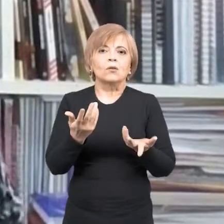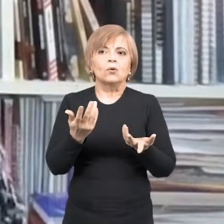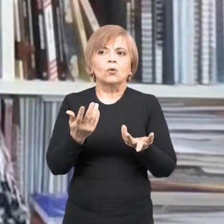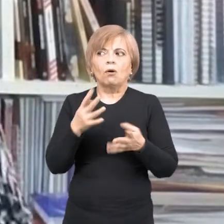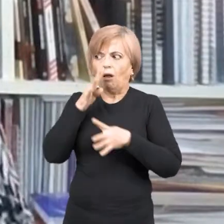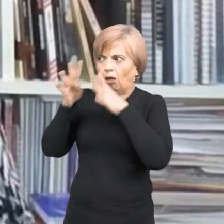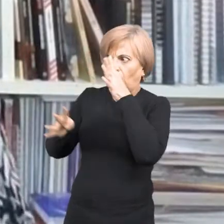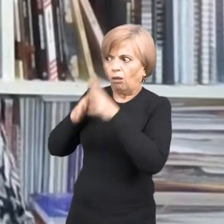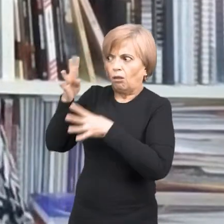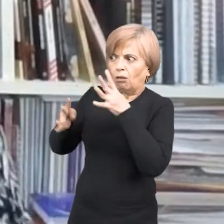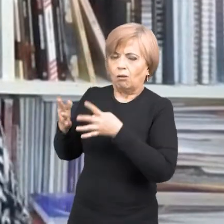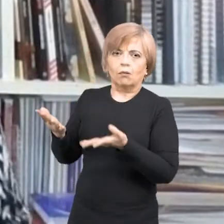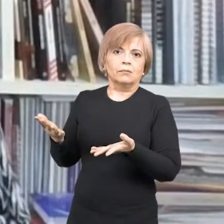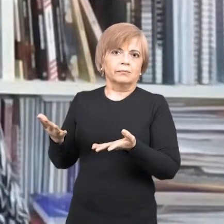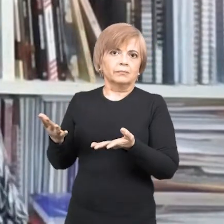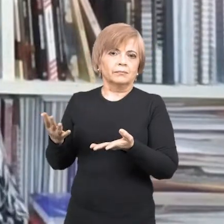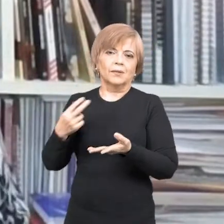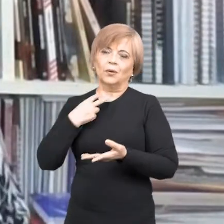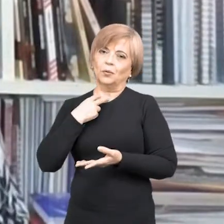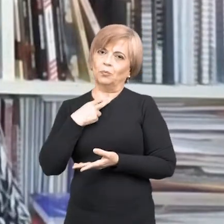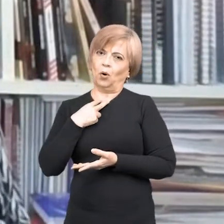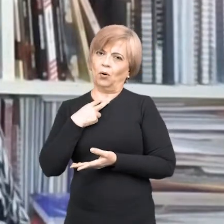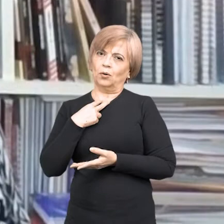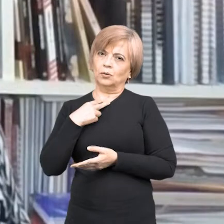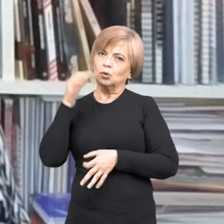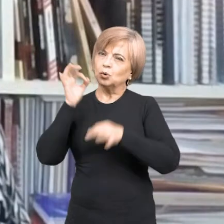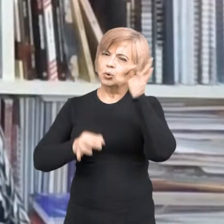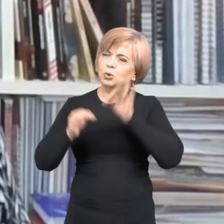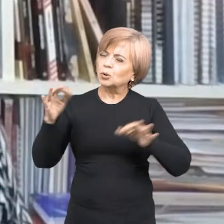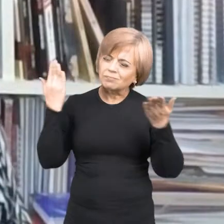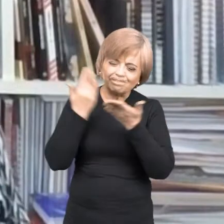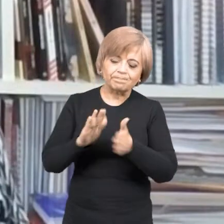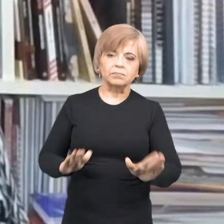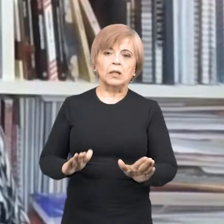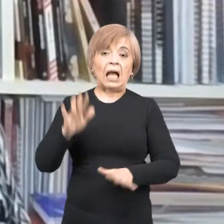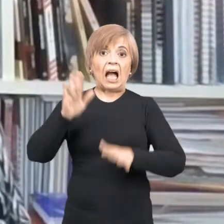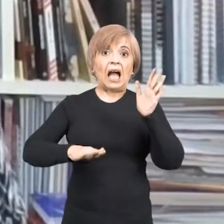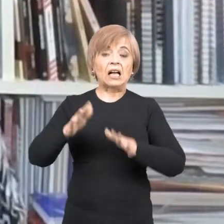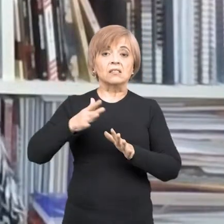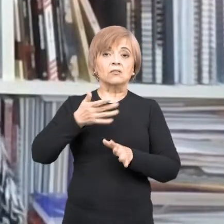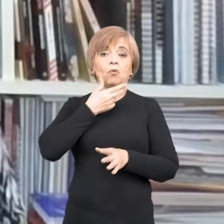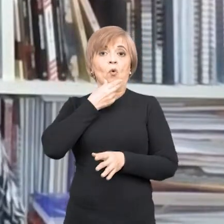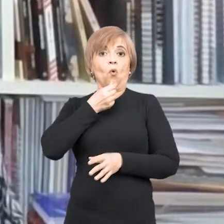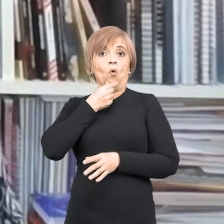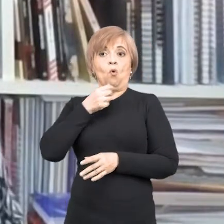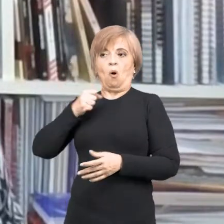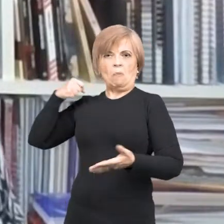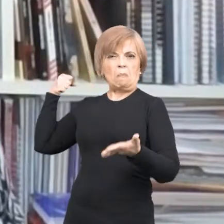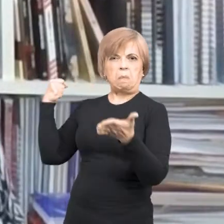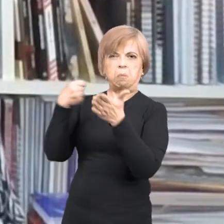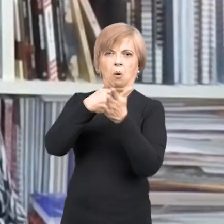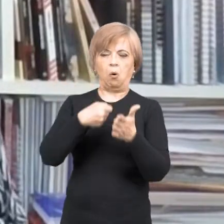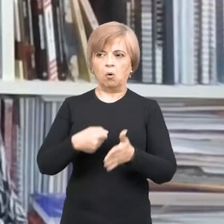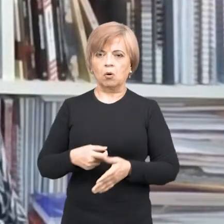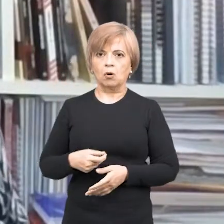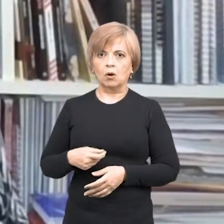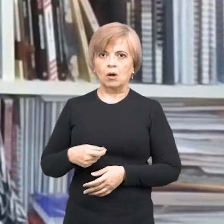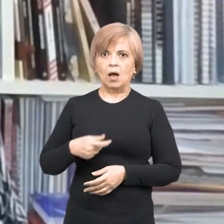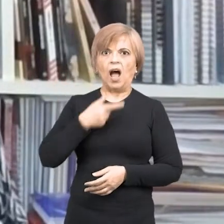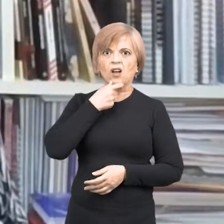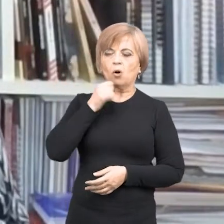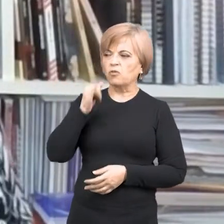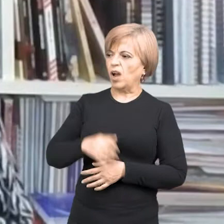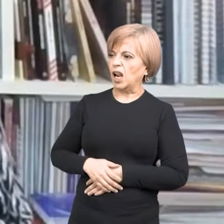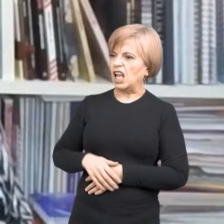julgar aquele comportamento da vítima. Às vezes, quando o agressor ele dá um tapa, ele dá um soco, ele fala para a vítima, e o pior,